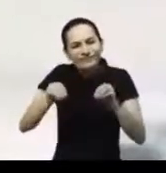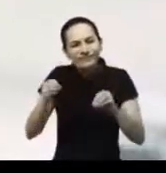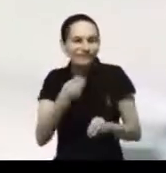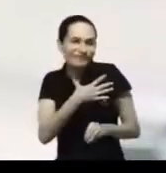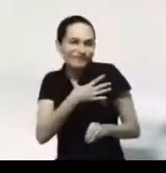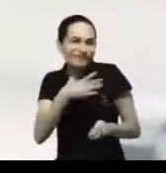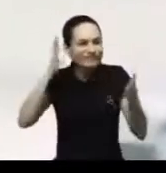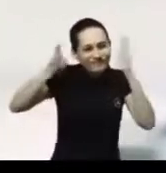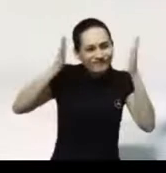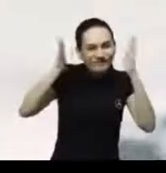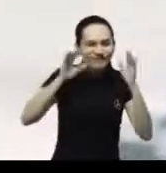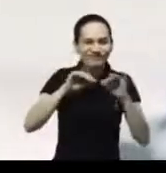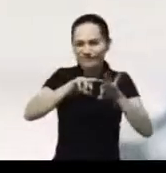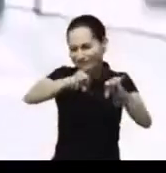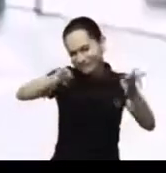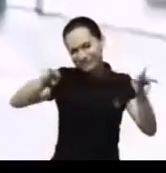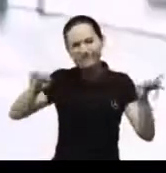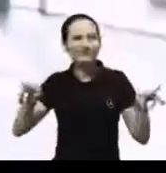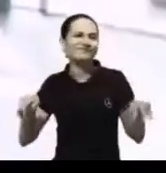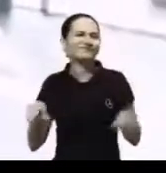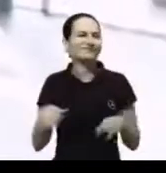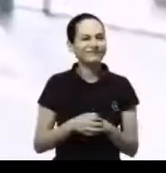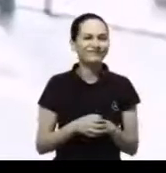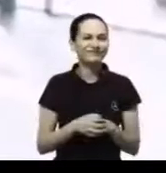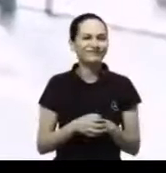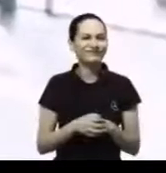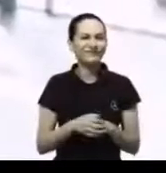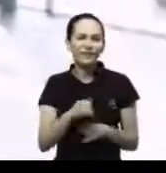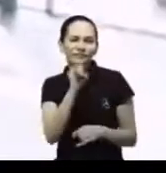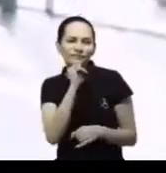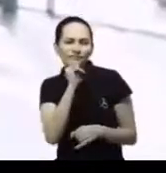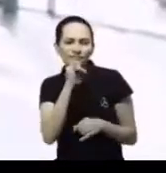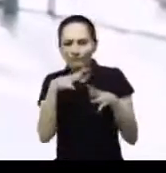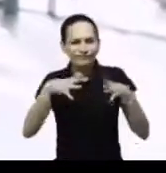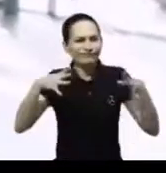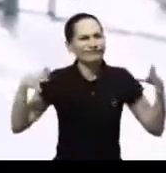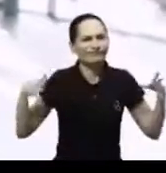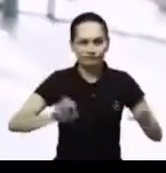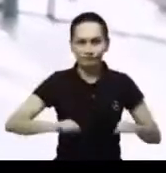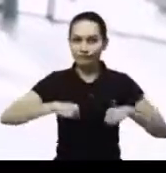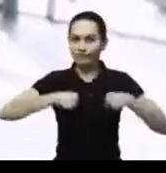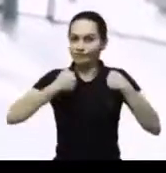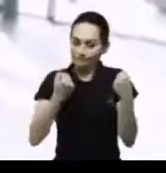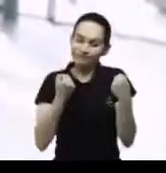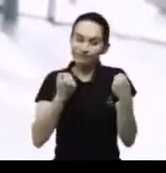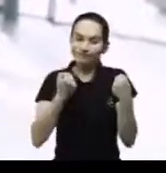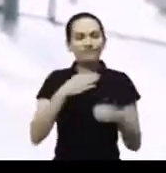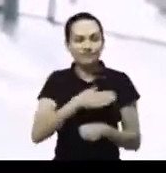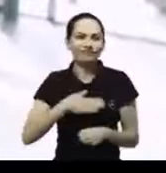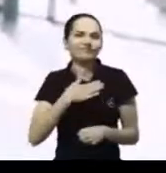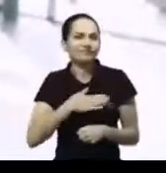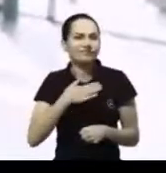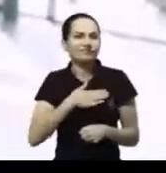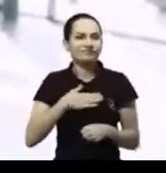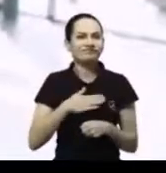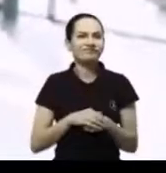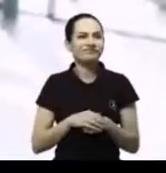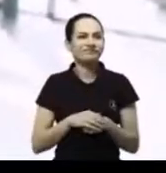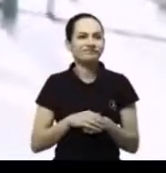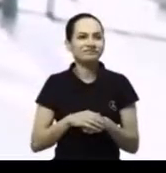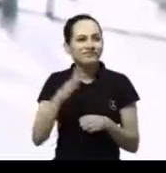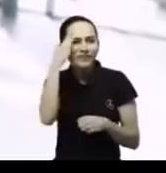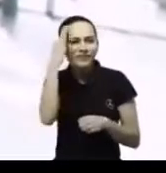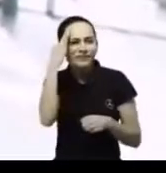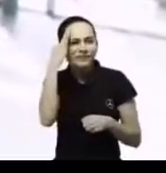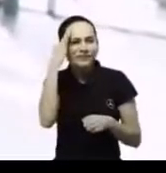York Roses AXL and shallow we comply por full of Thrones rocks and Of course I Love You turn